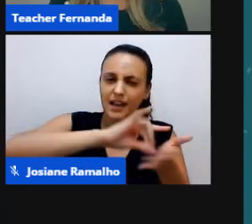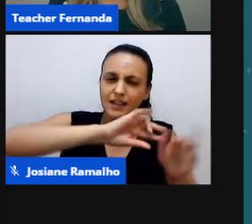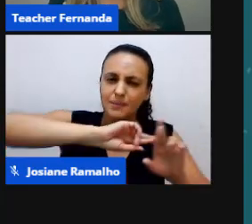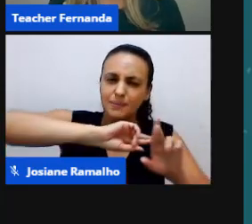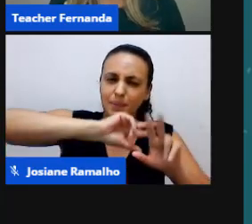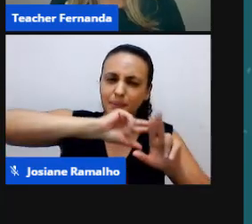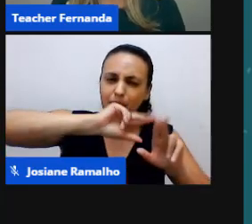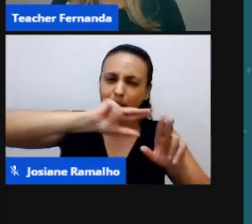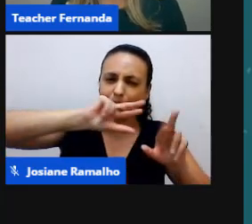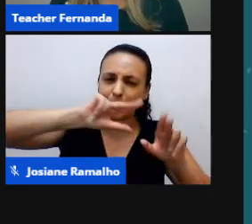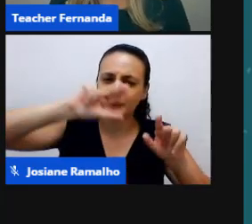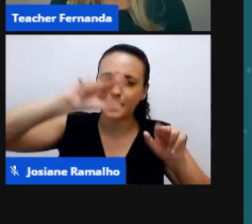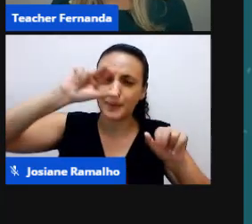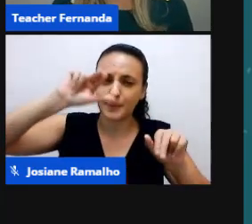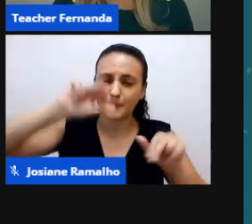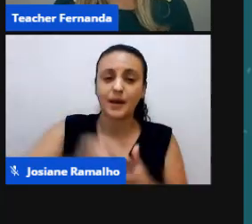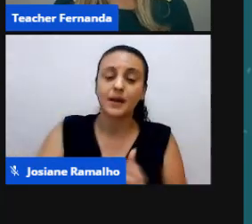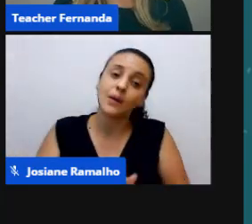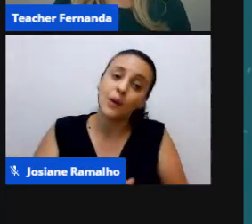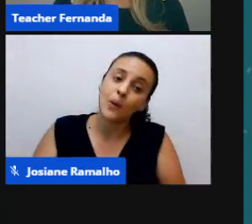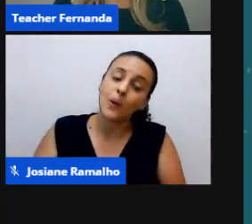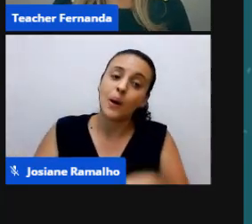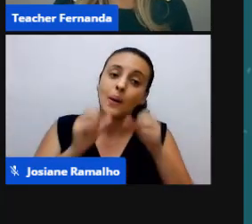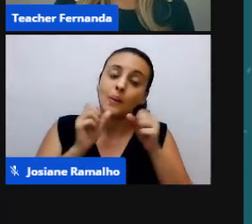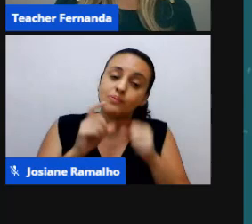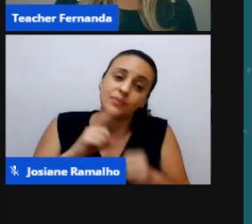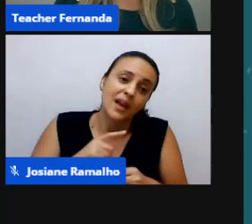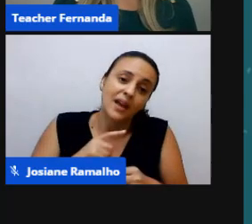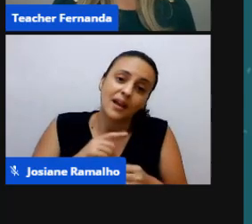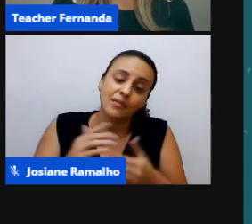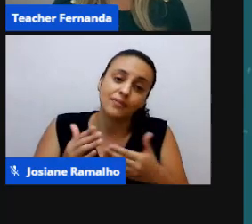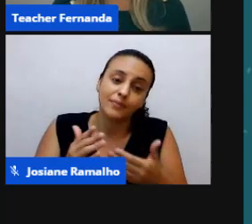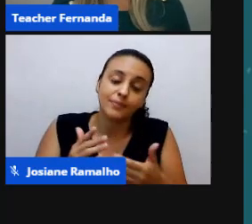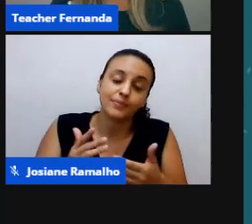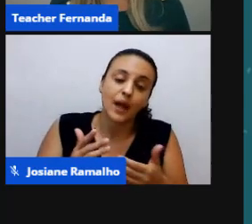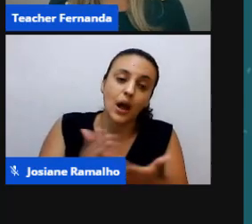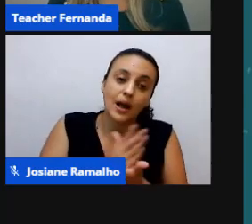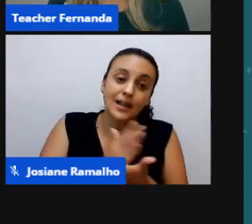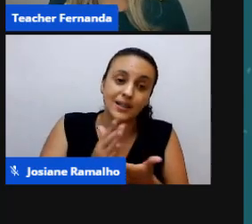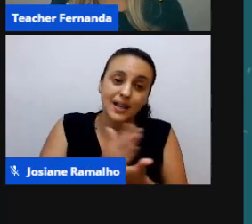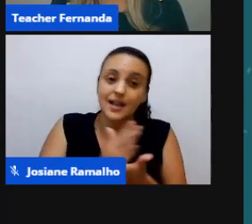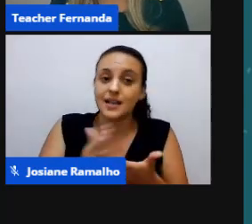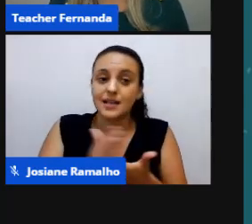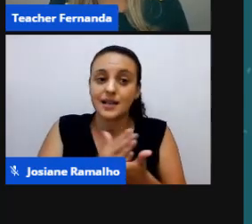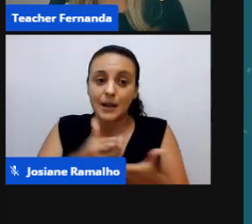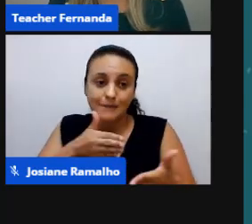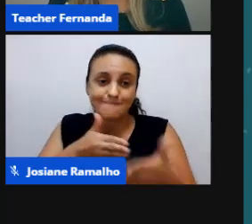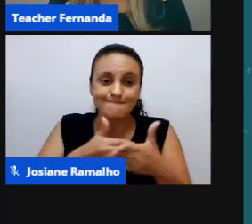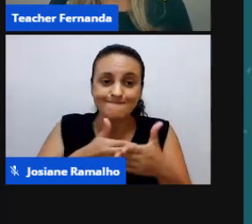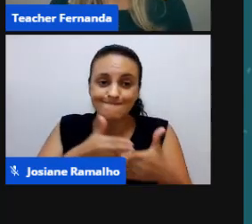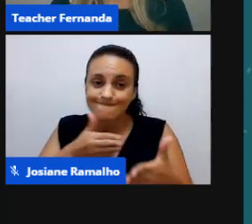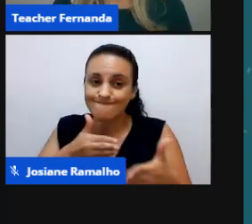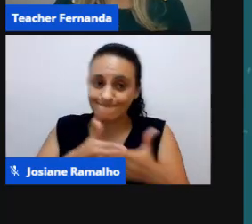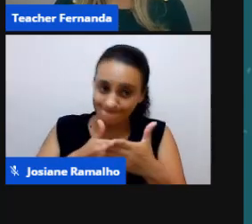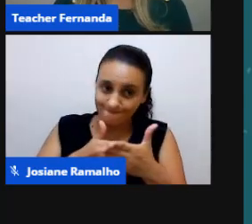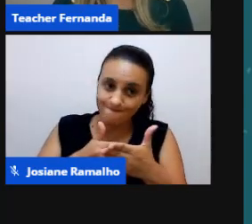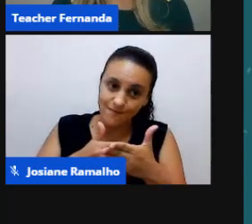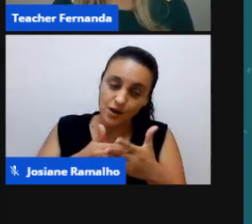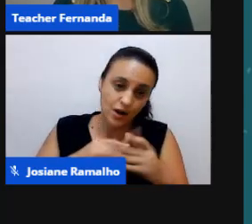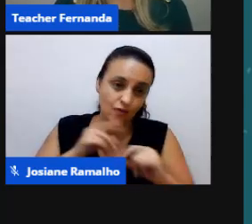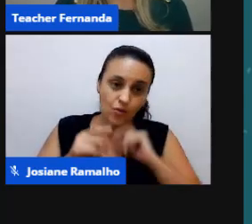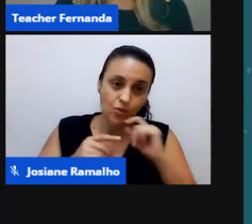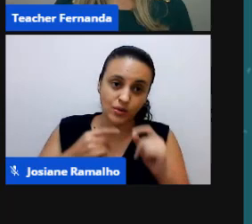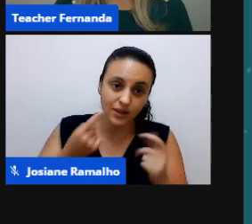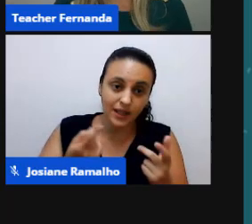diversas situações que podem promover ou limitar determinadas ações que serão apresentadas aqui. Mas,